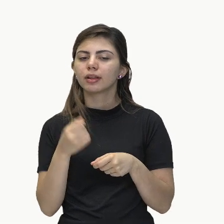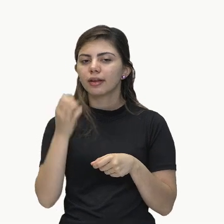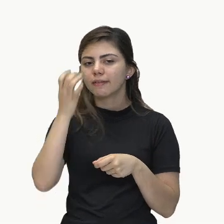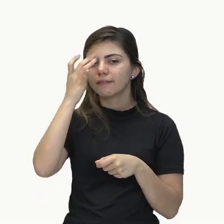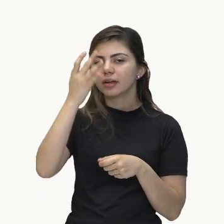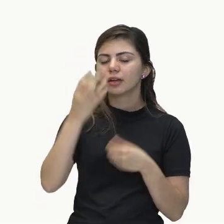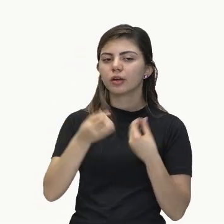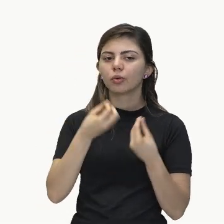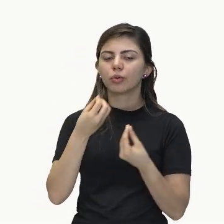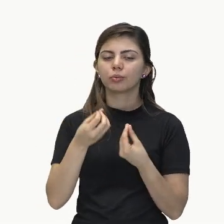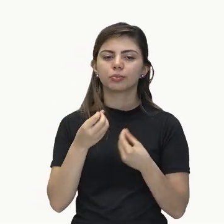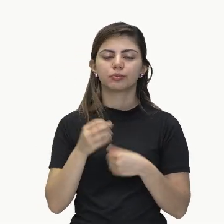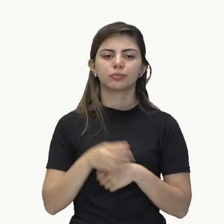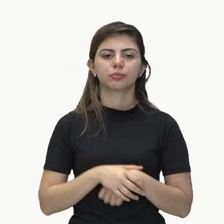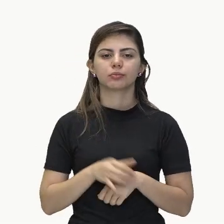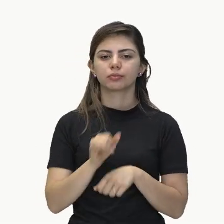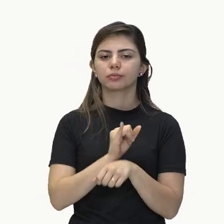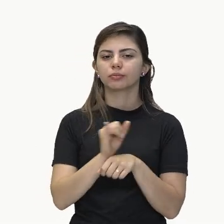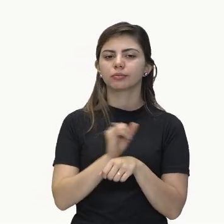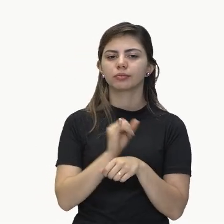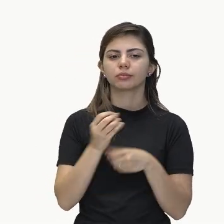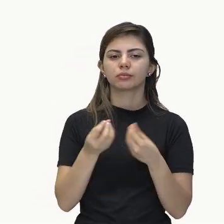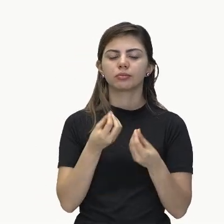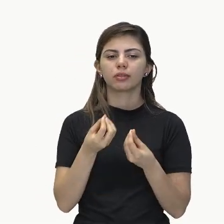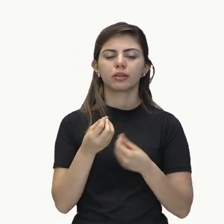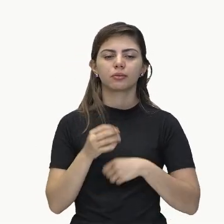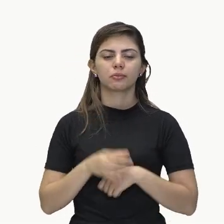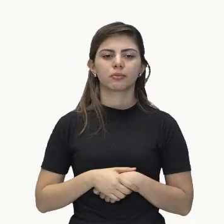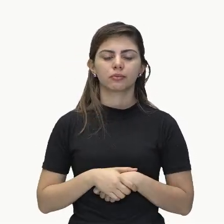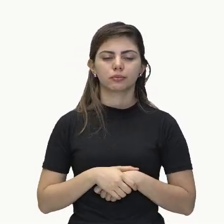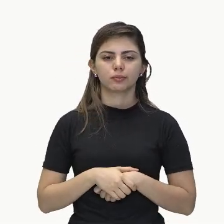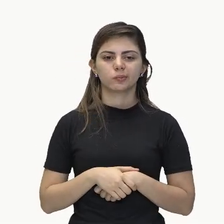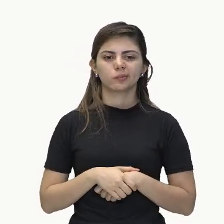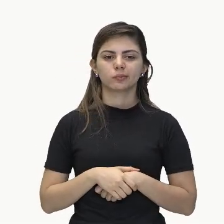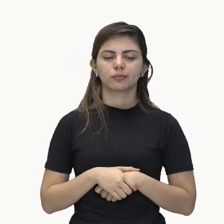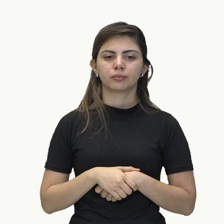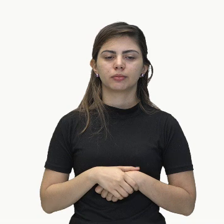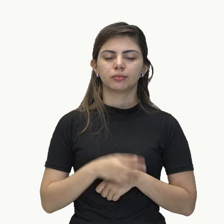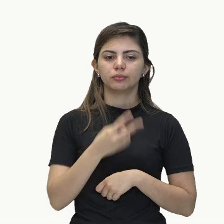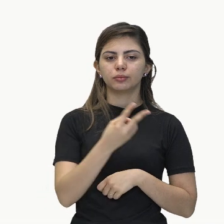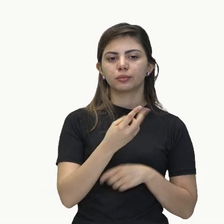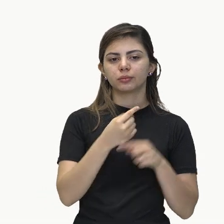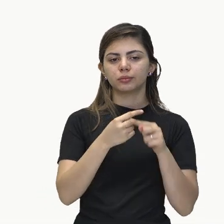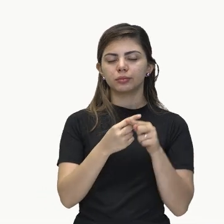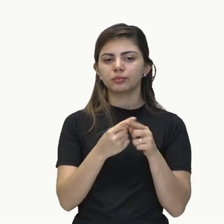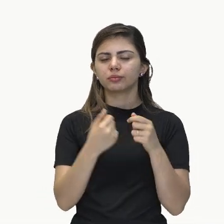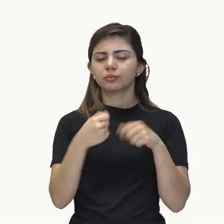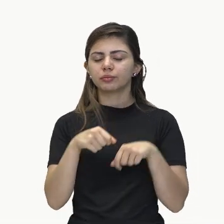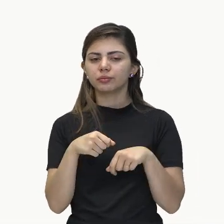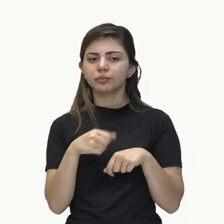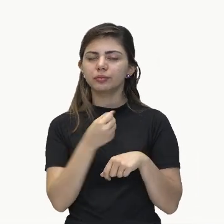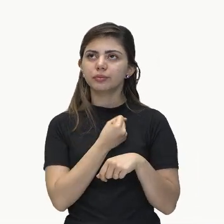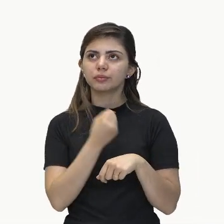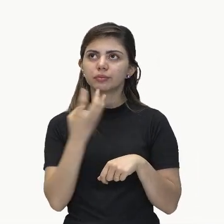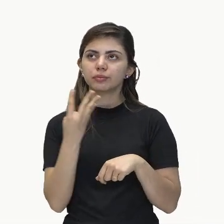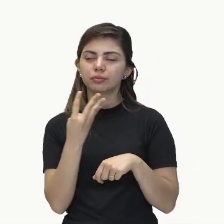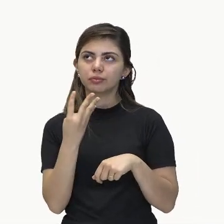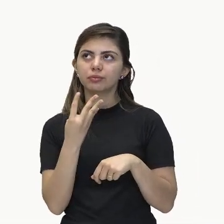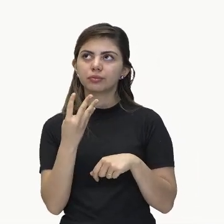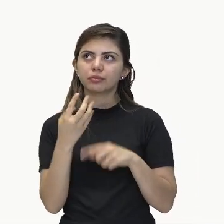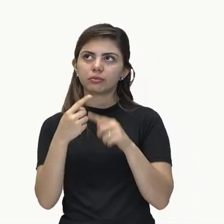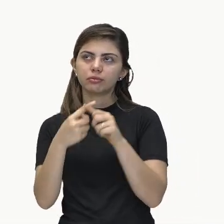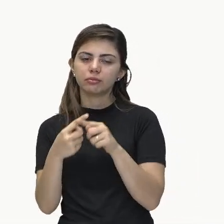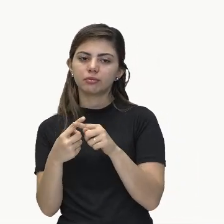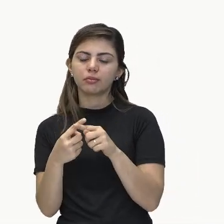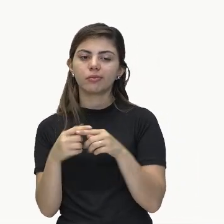diferente. Qual? Eu posso multiplicar o 2x por um número para chegar em 4? Posso, né? Eu sei